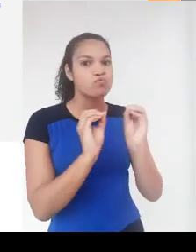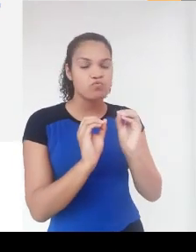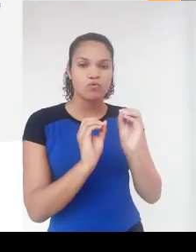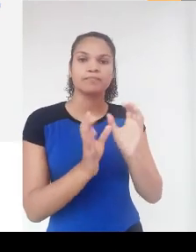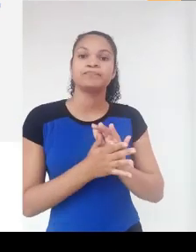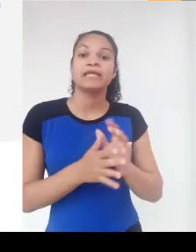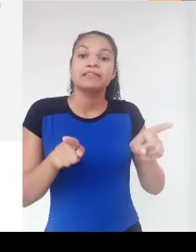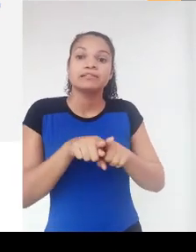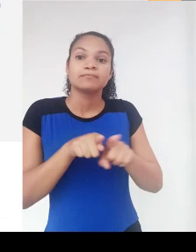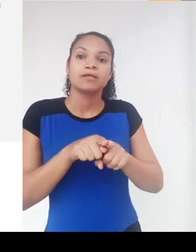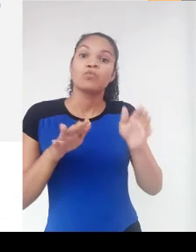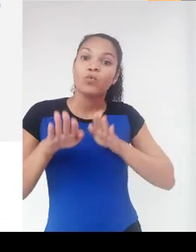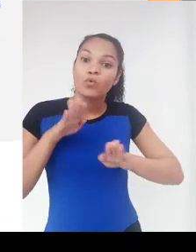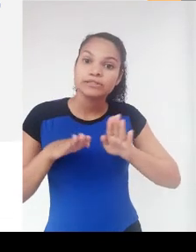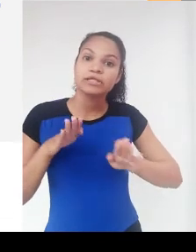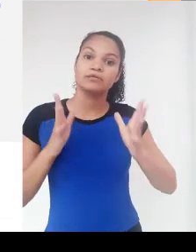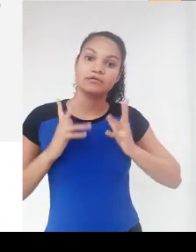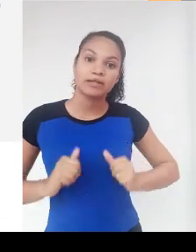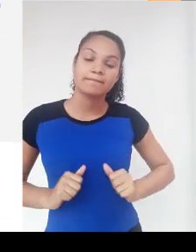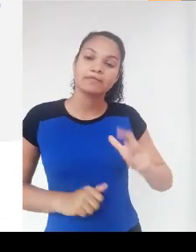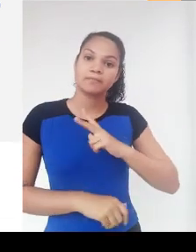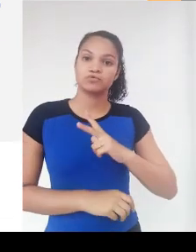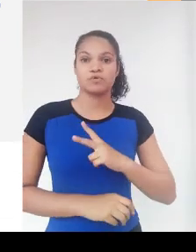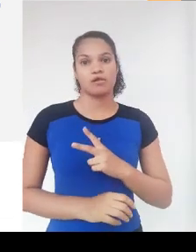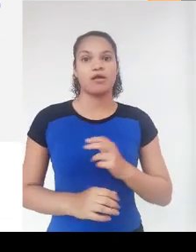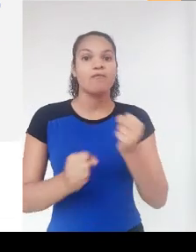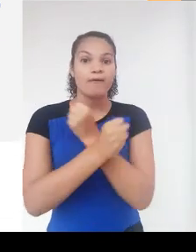e muito cuidado com a higiene pessoal. Um